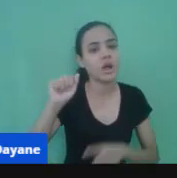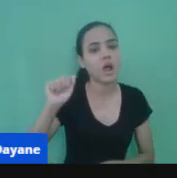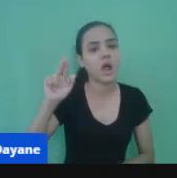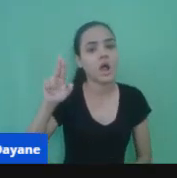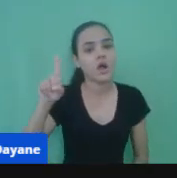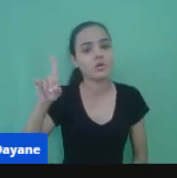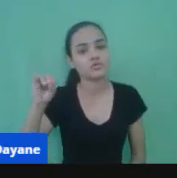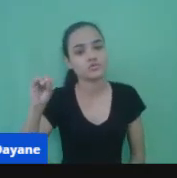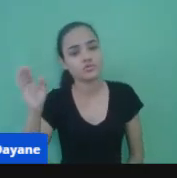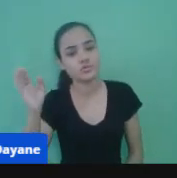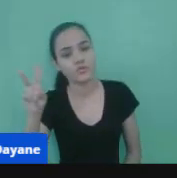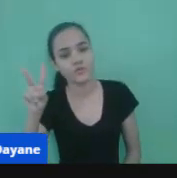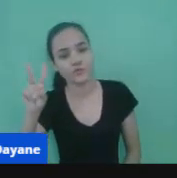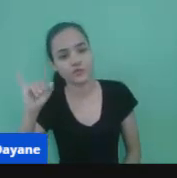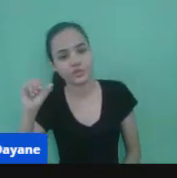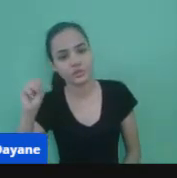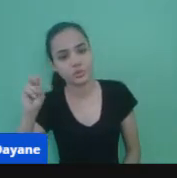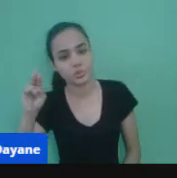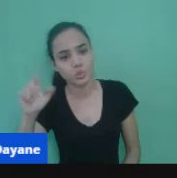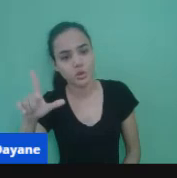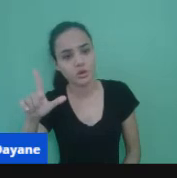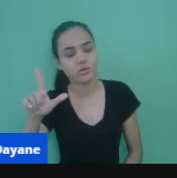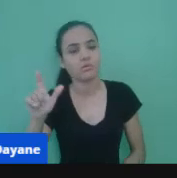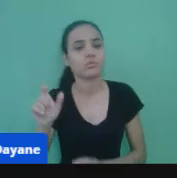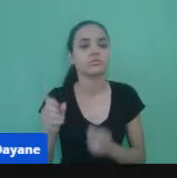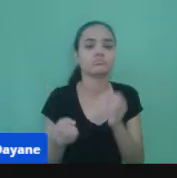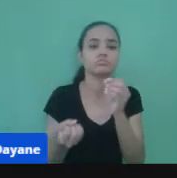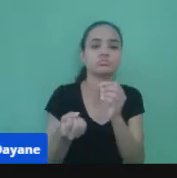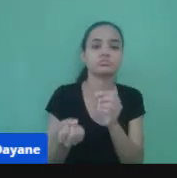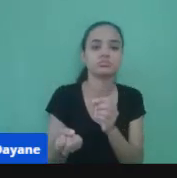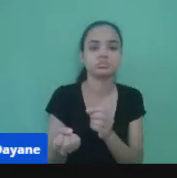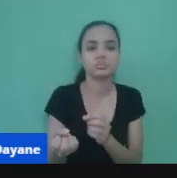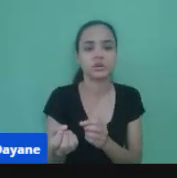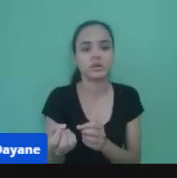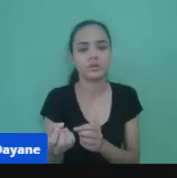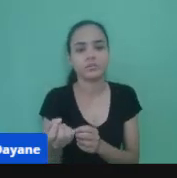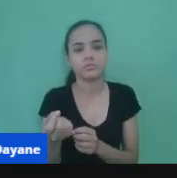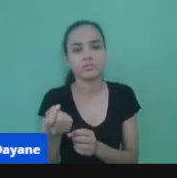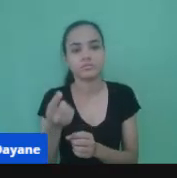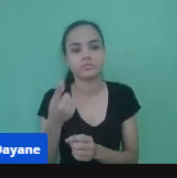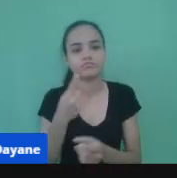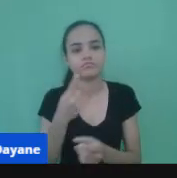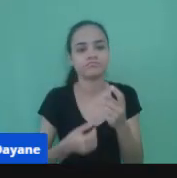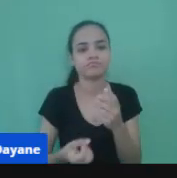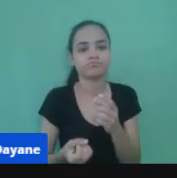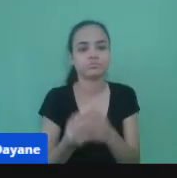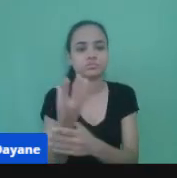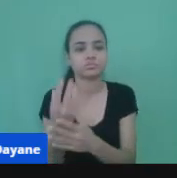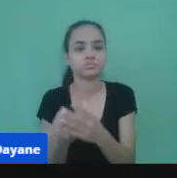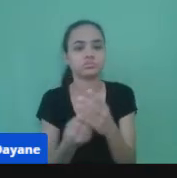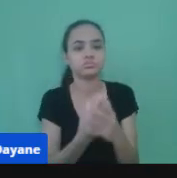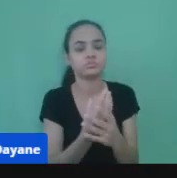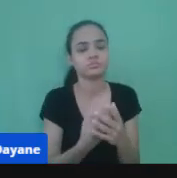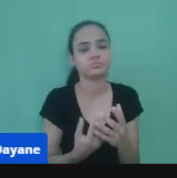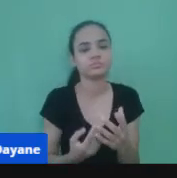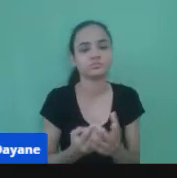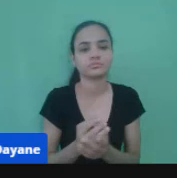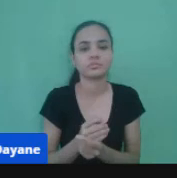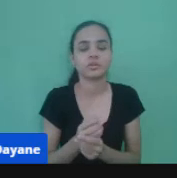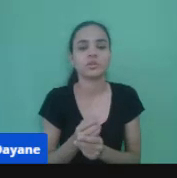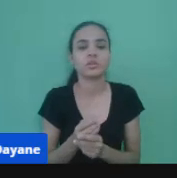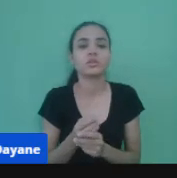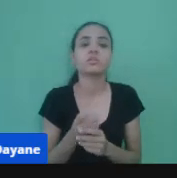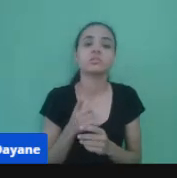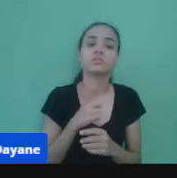o termo, e ele aparece em diferentes contextos. Então, veja só, ele aparece como habilidade de língua portuguesa, habilidade de